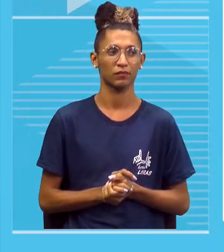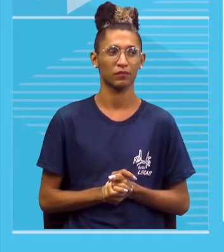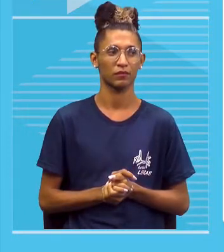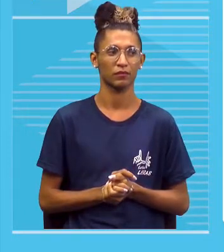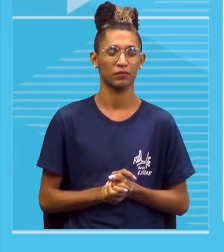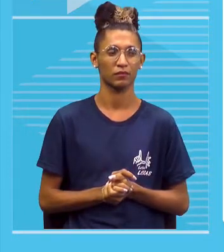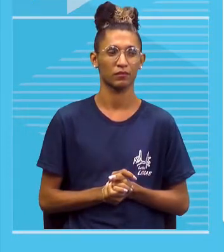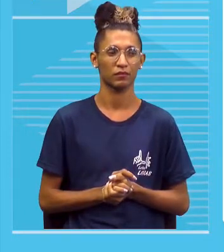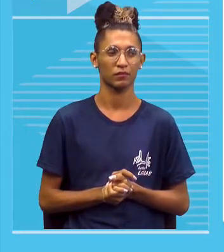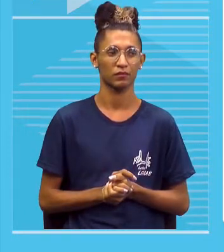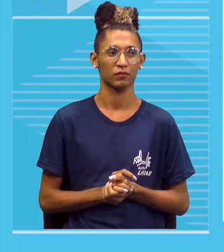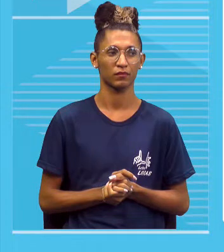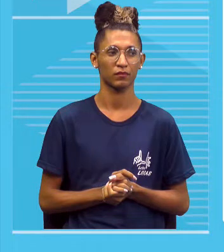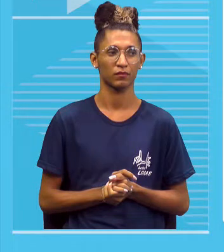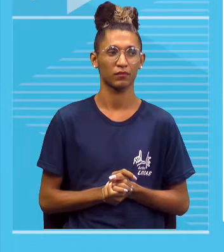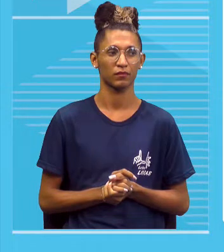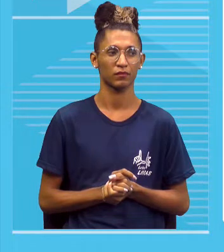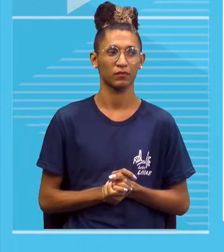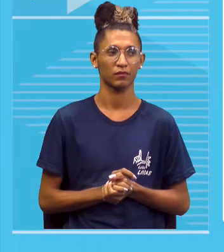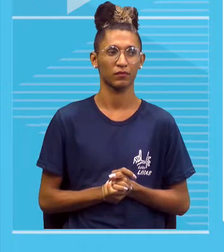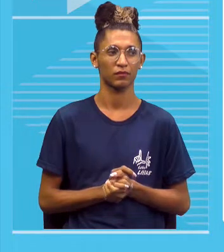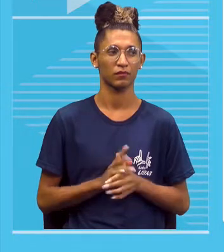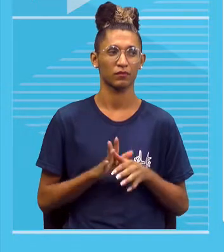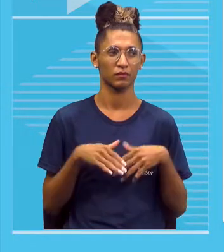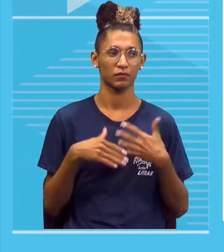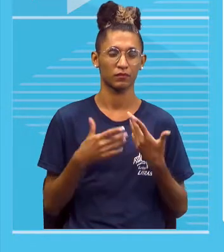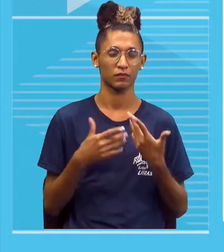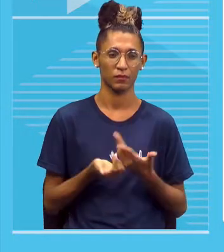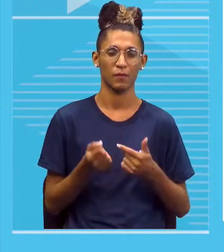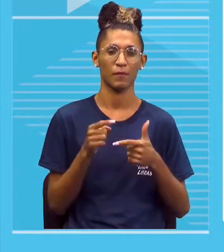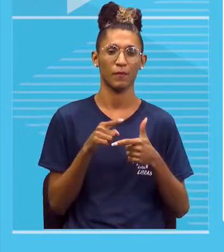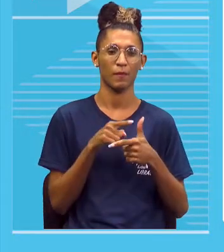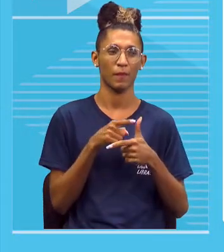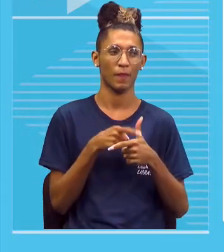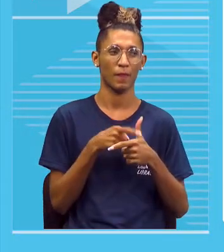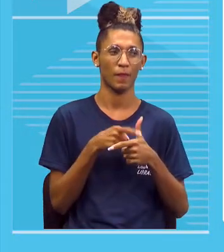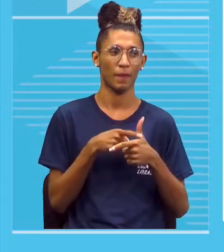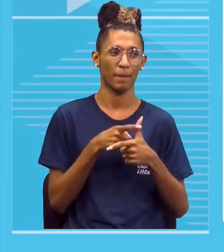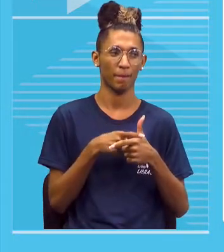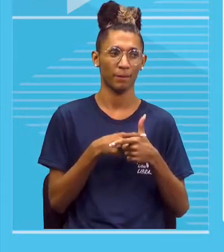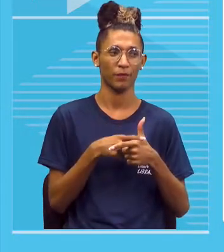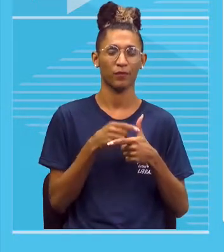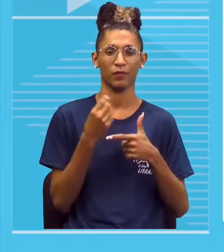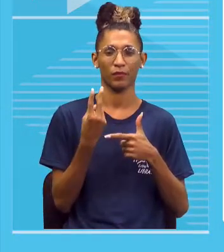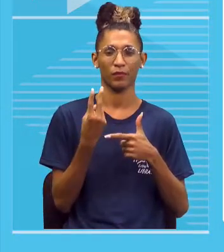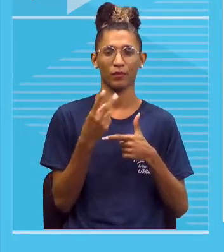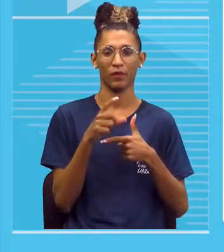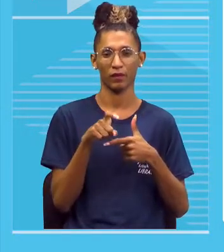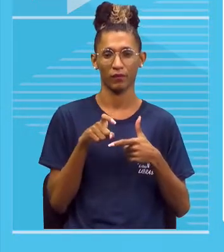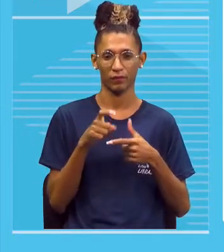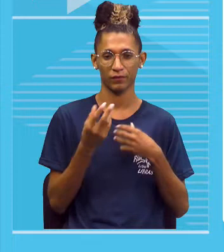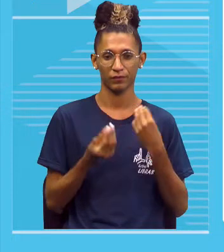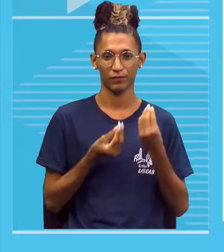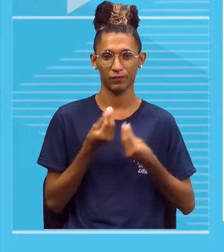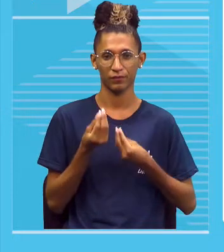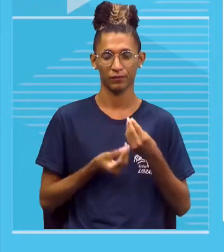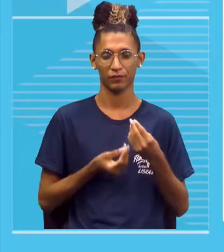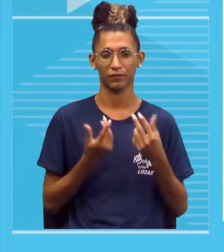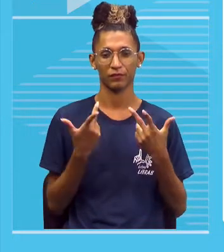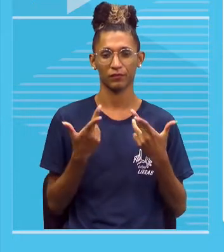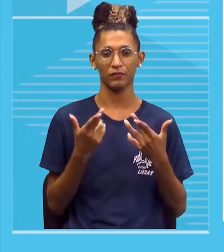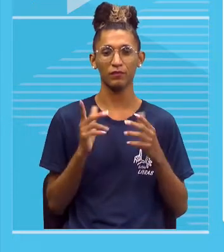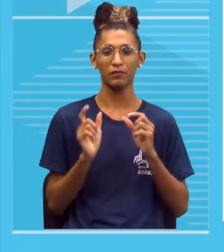e olha aí bom então sendo DX desculpa o seno de 2x =